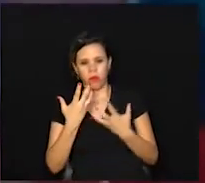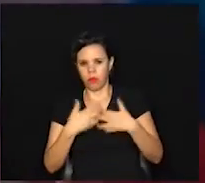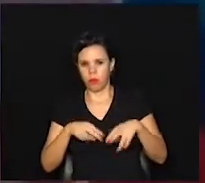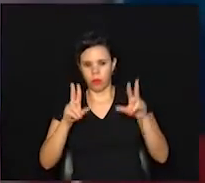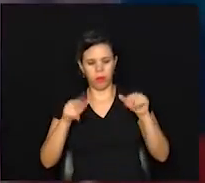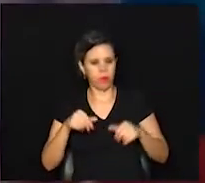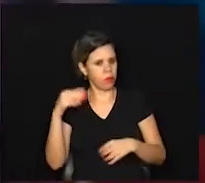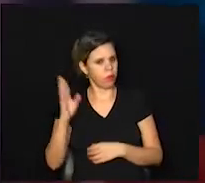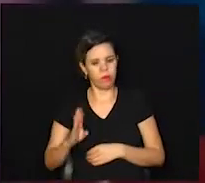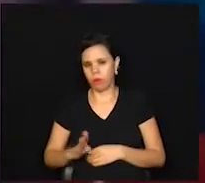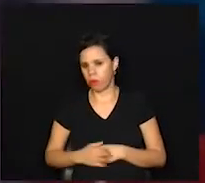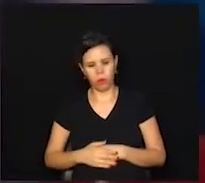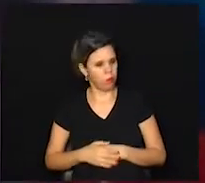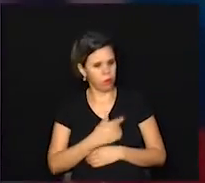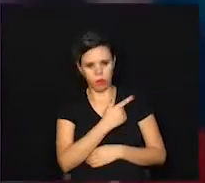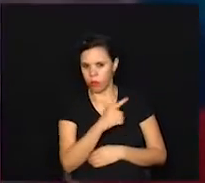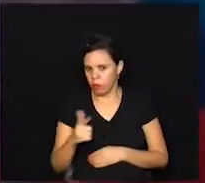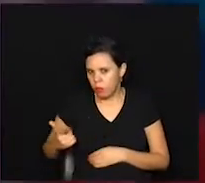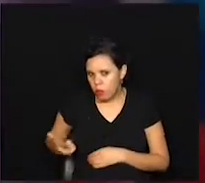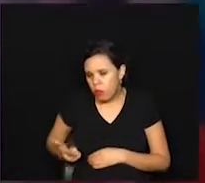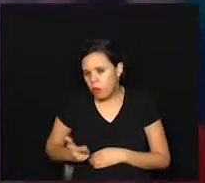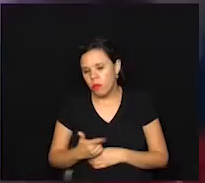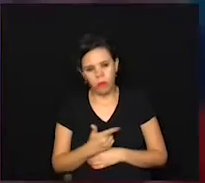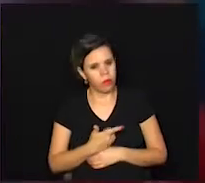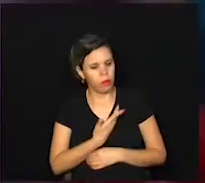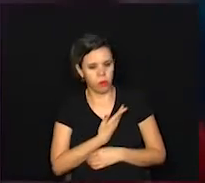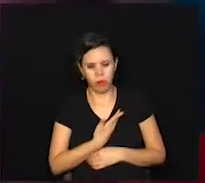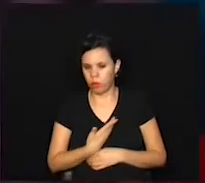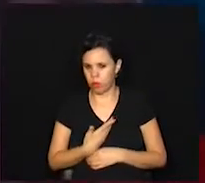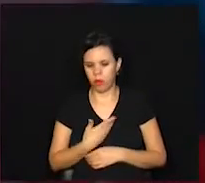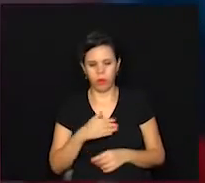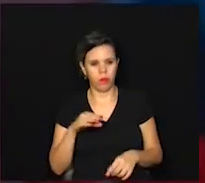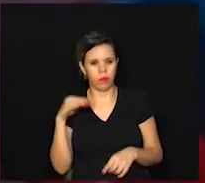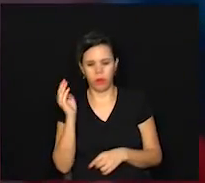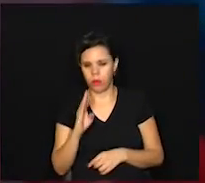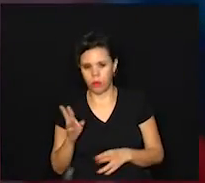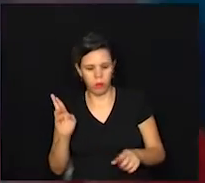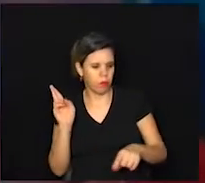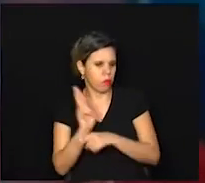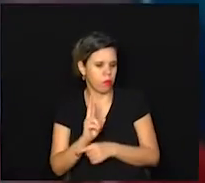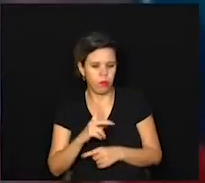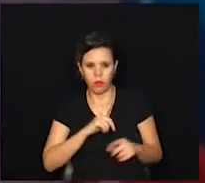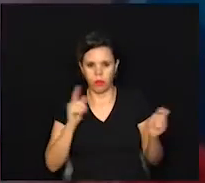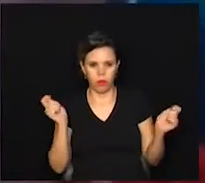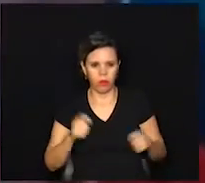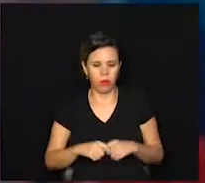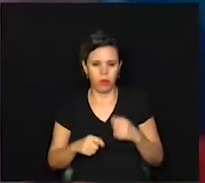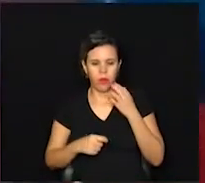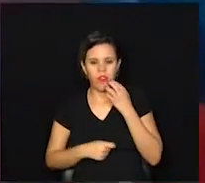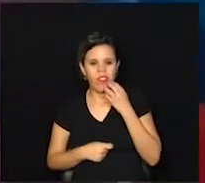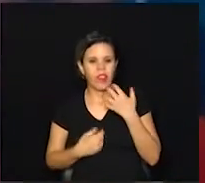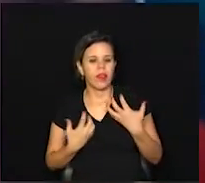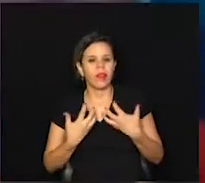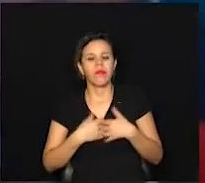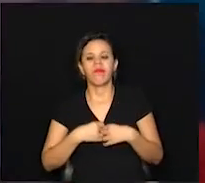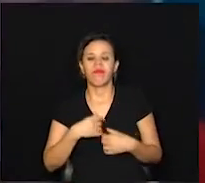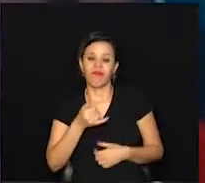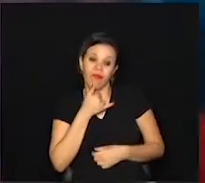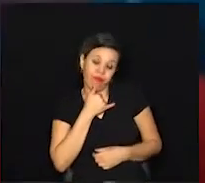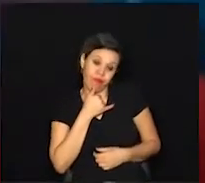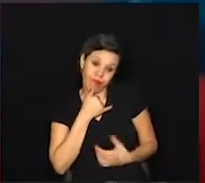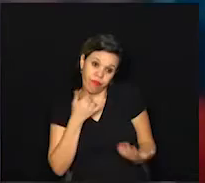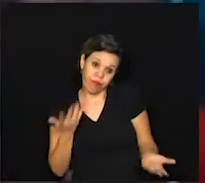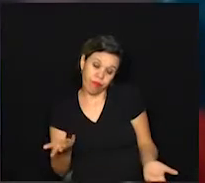governo brasileiro o Estado brasileiro representado por um governo tinha se posicionado dessa forma. Isso é lamentável.